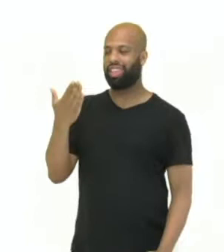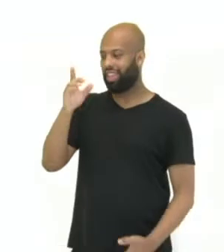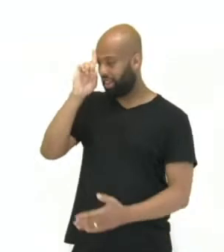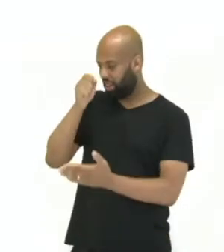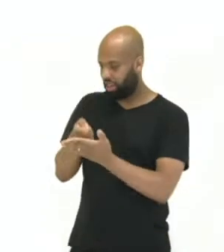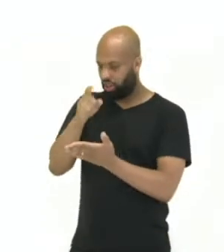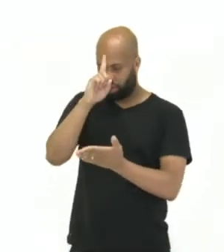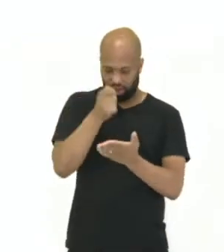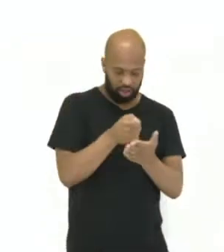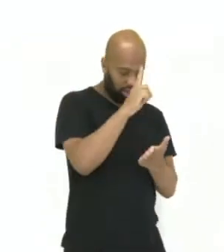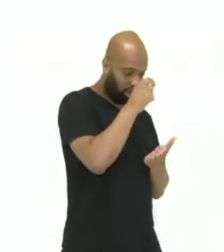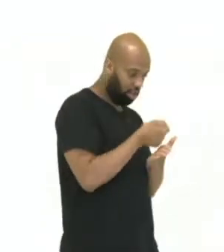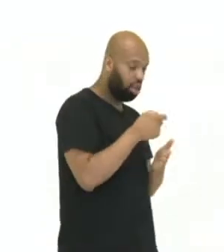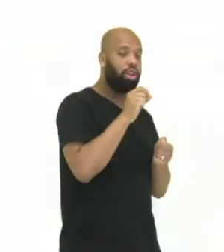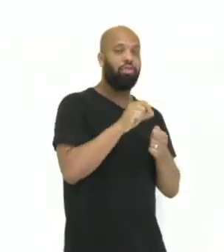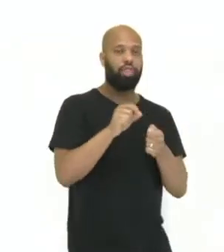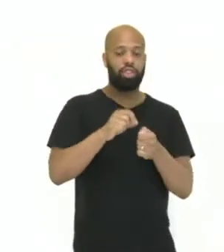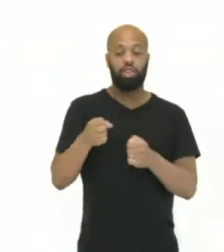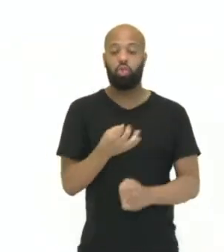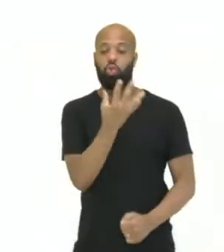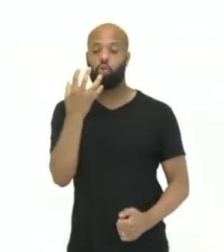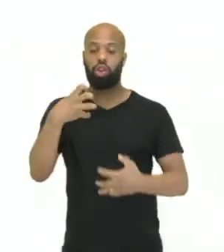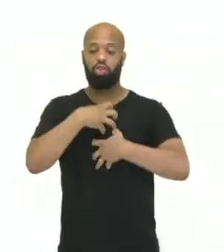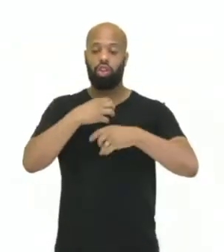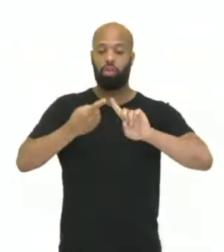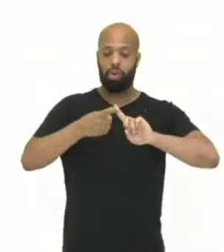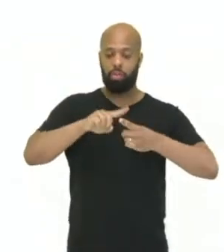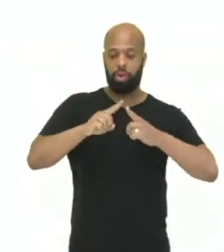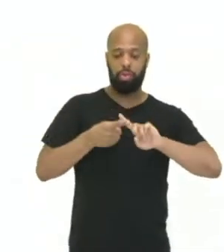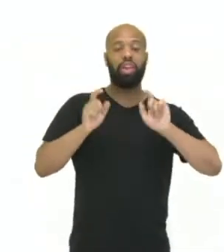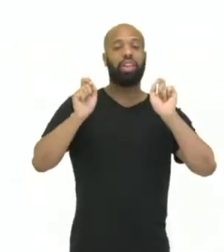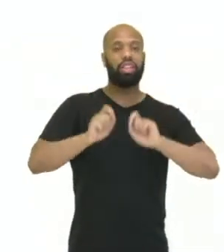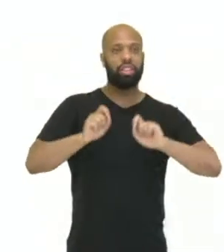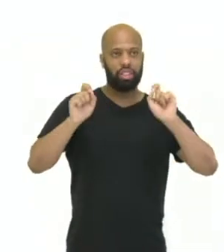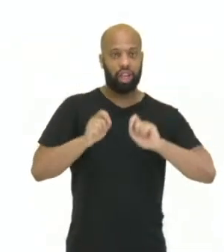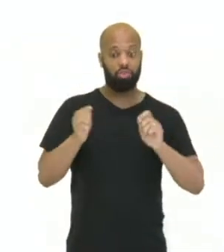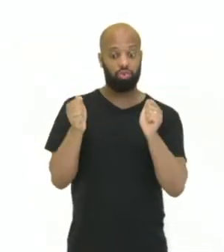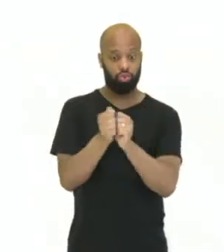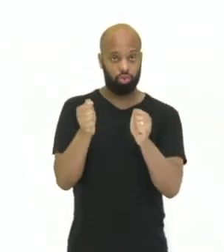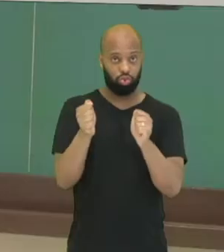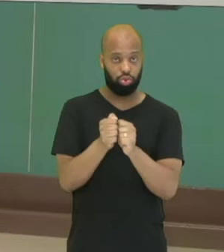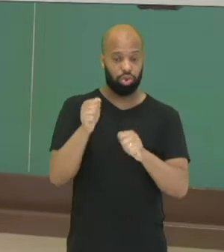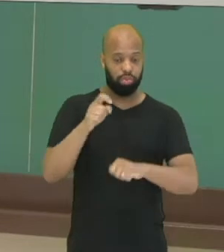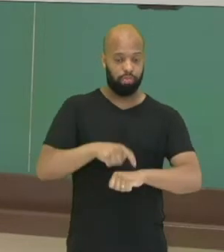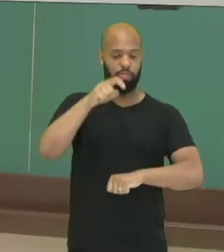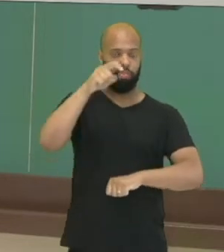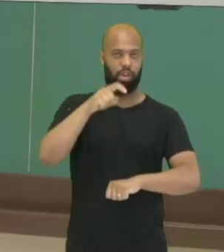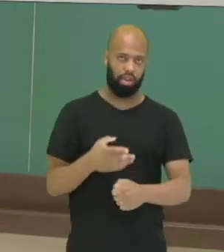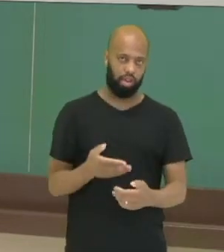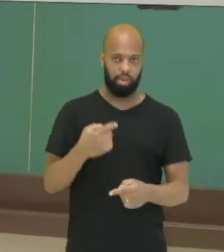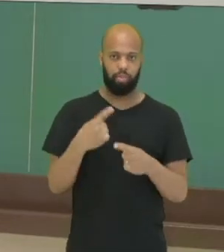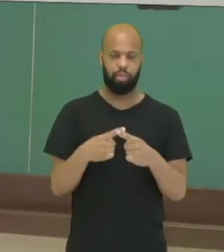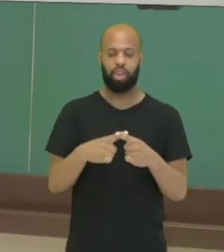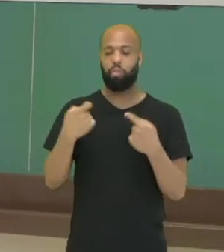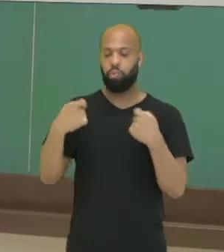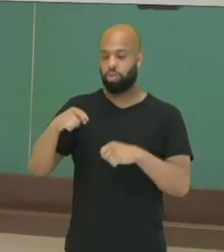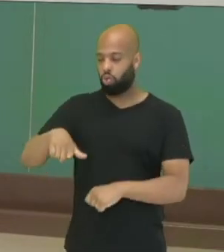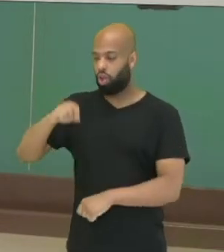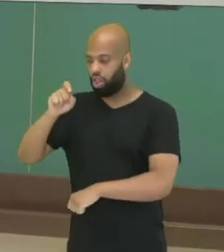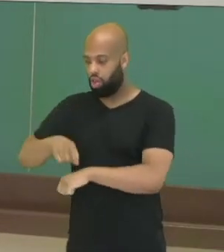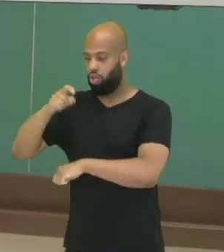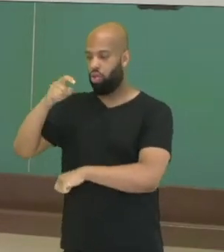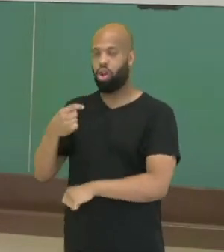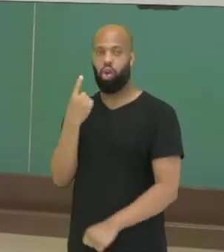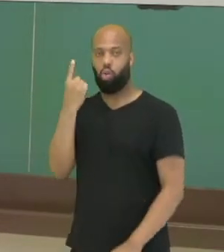decisões podem ser tomadas, de quantas formas diferentes, simultaneamente. Gente, porque eu preciso escolher na hora o